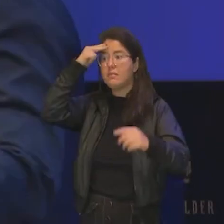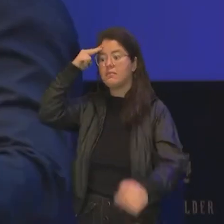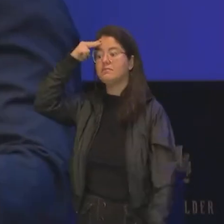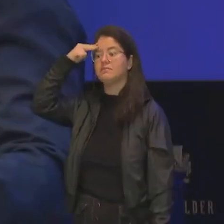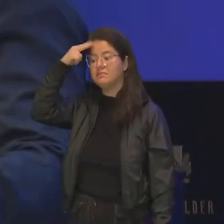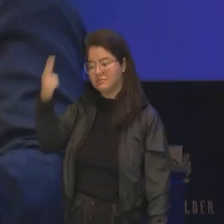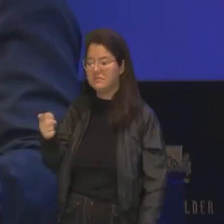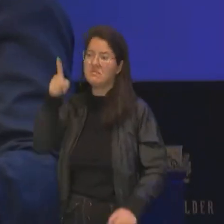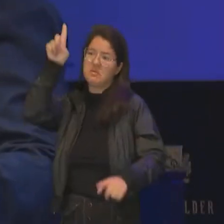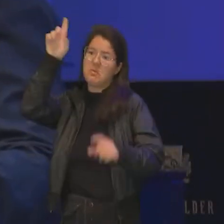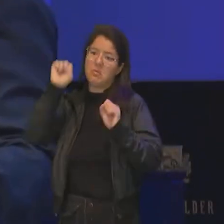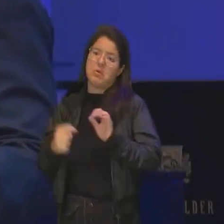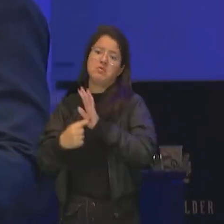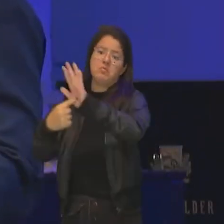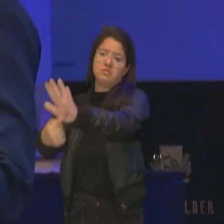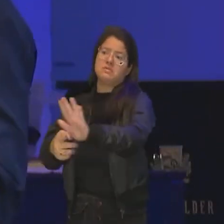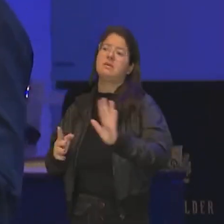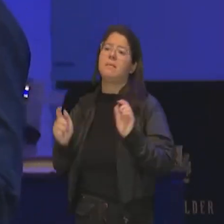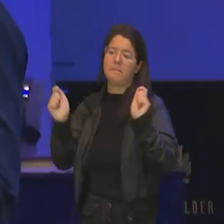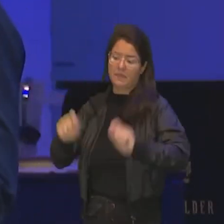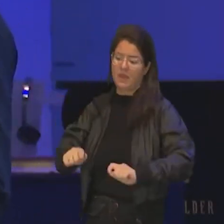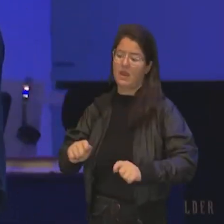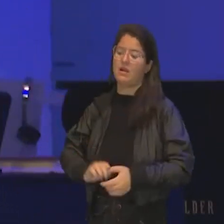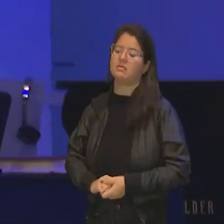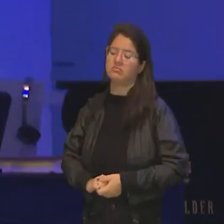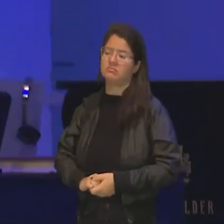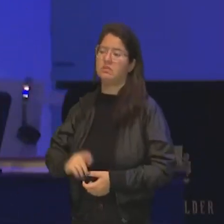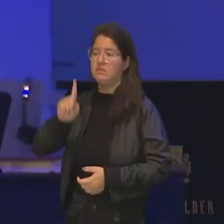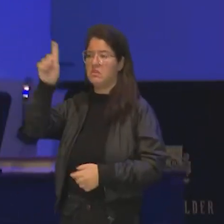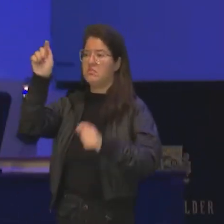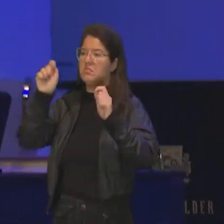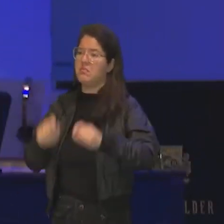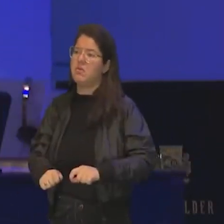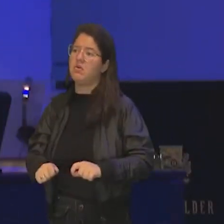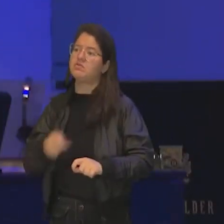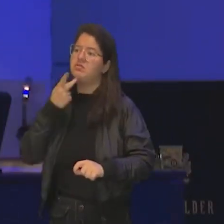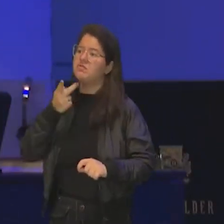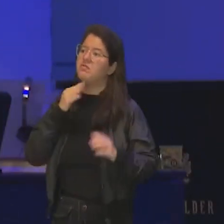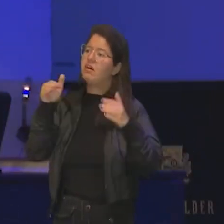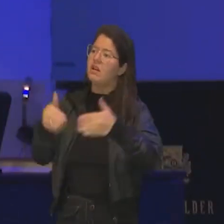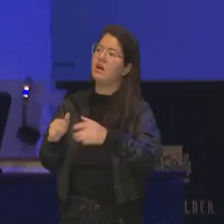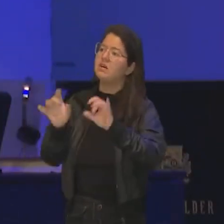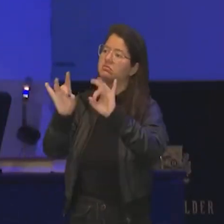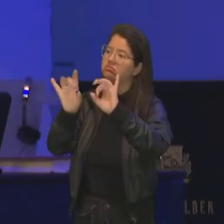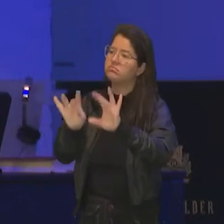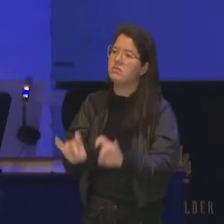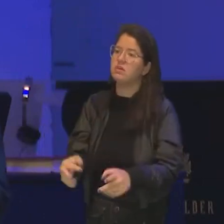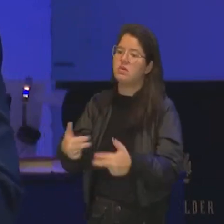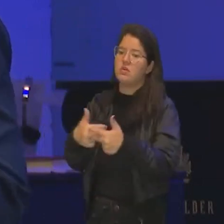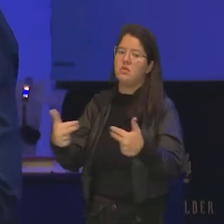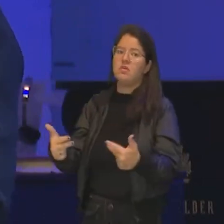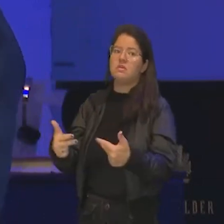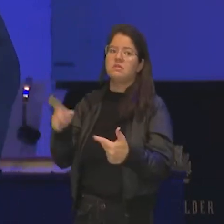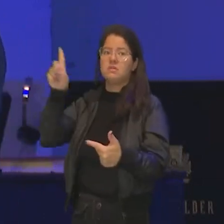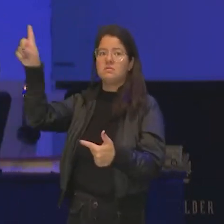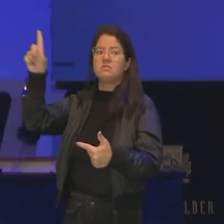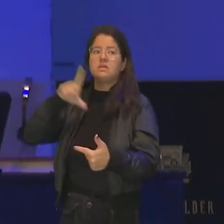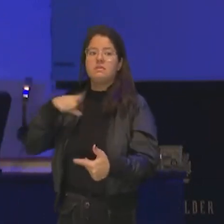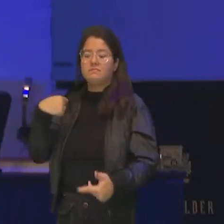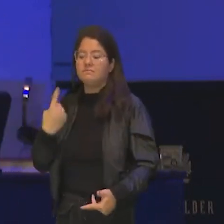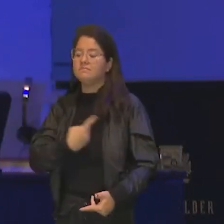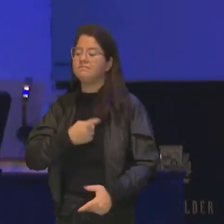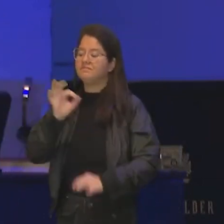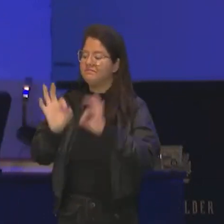Deus pode mostrar, Ele pode falar especificamente aquilo que Ele tem para nós,